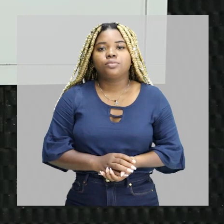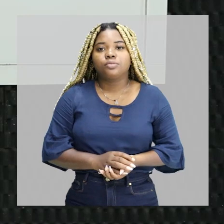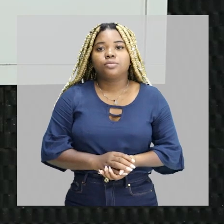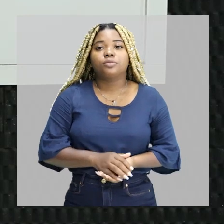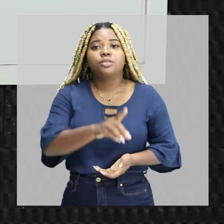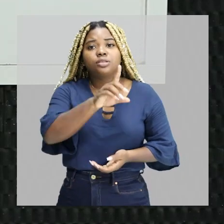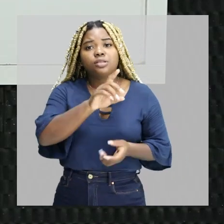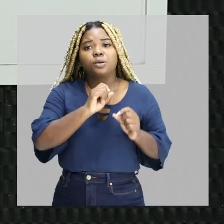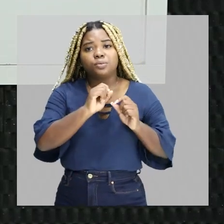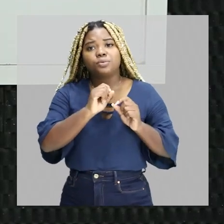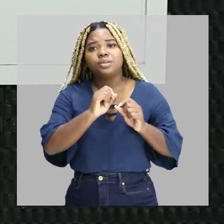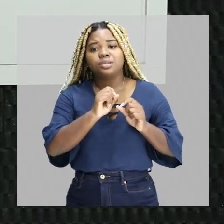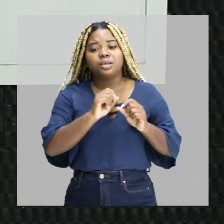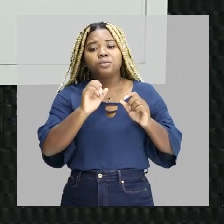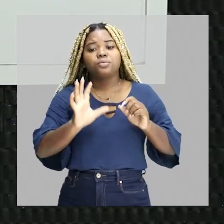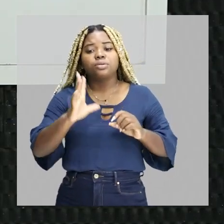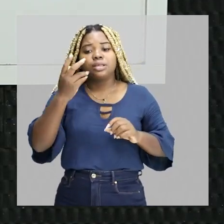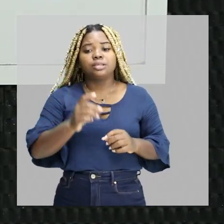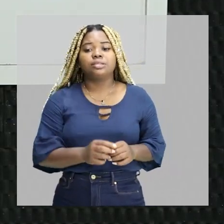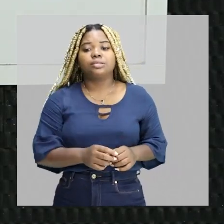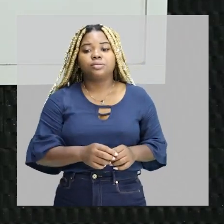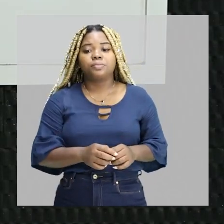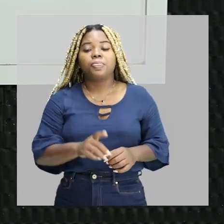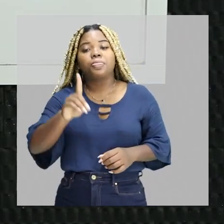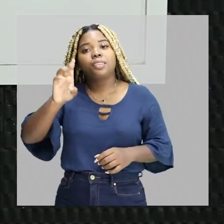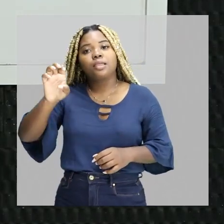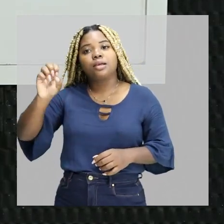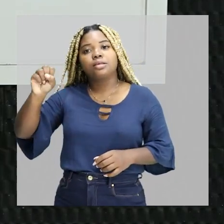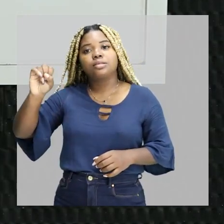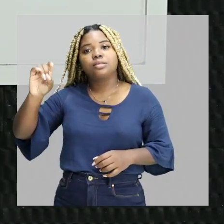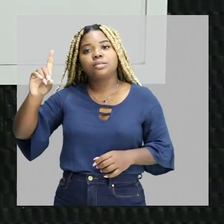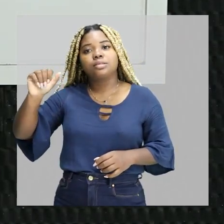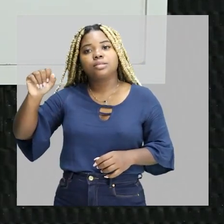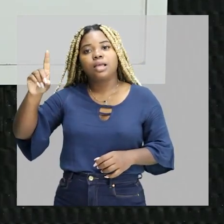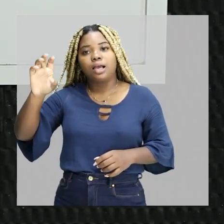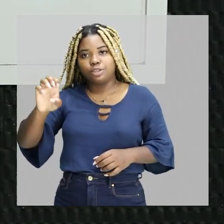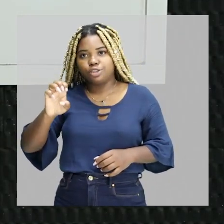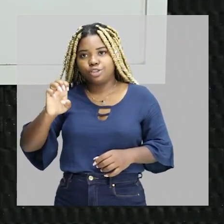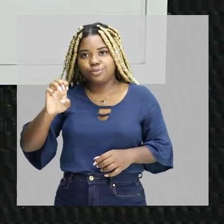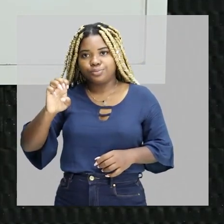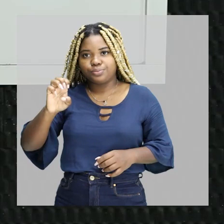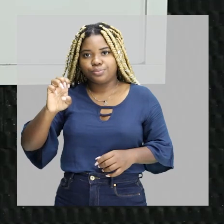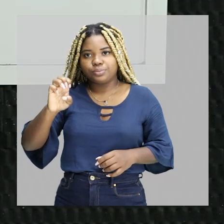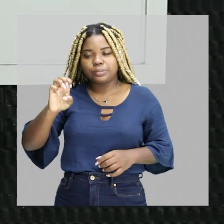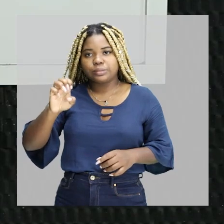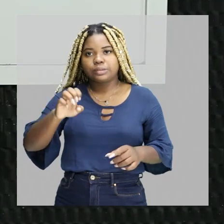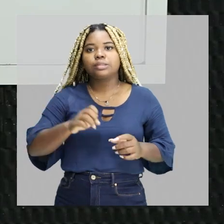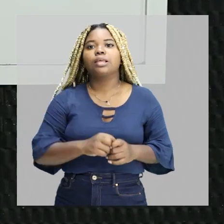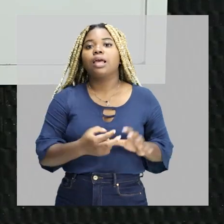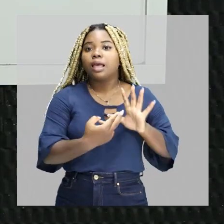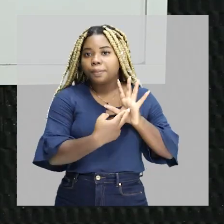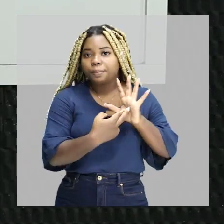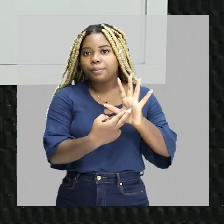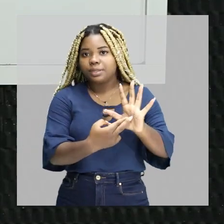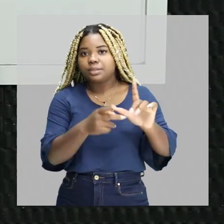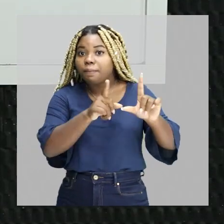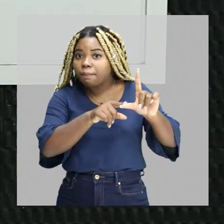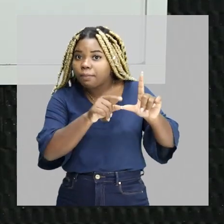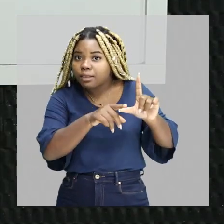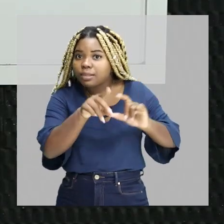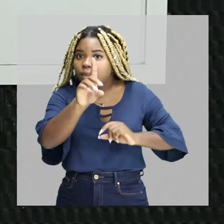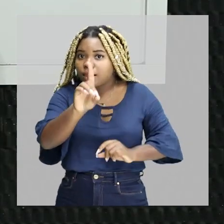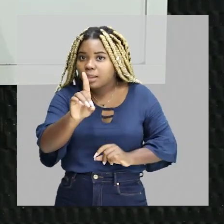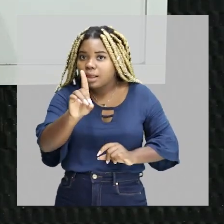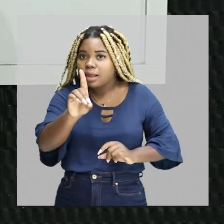ela vai te dizer basicamente qual vai ser a quantidade de moléculas que nós vamos encontrar em uma